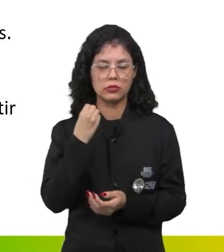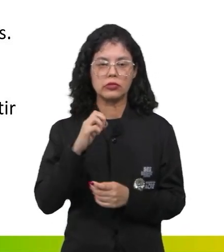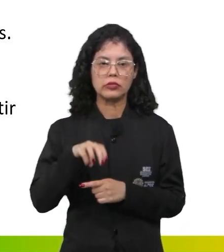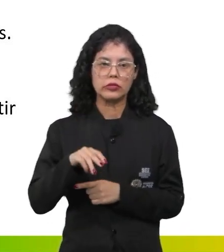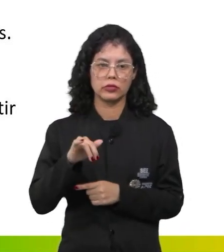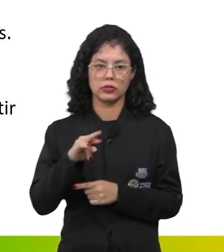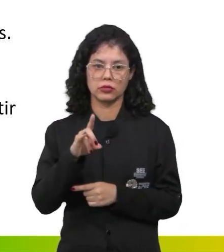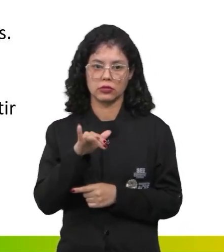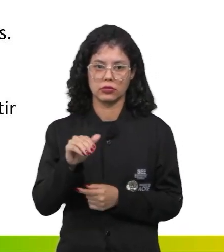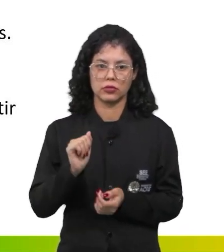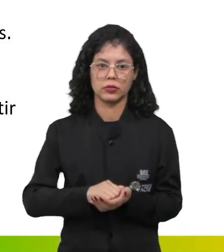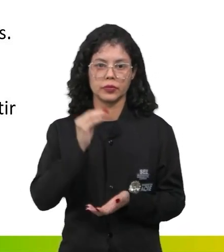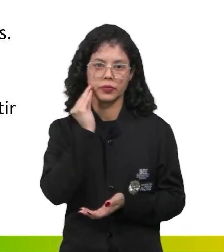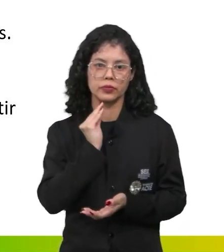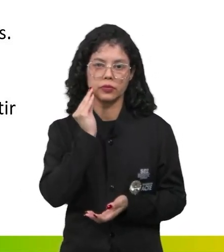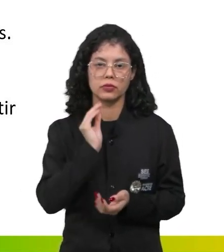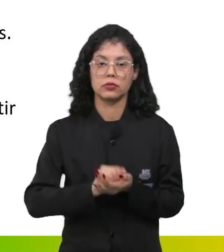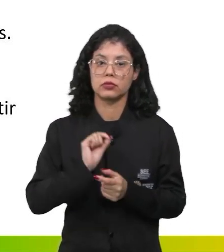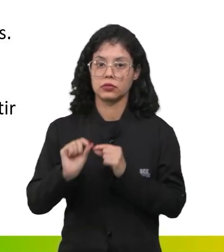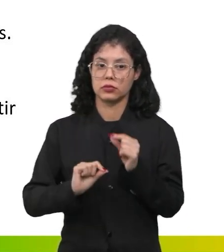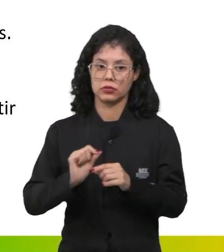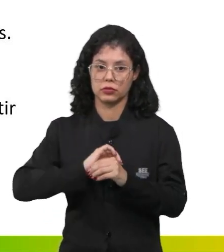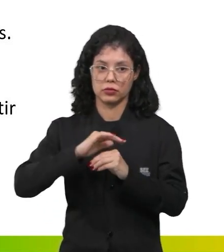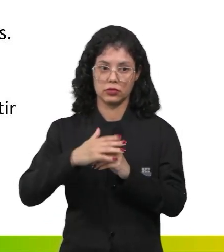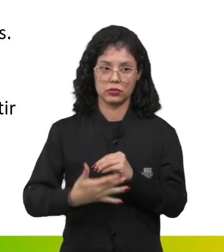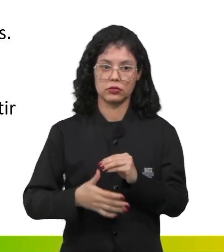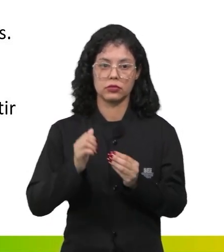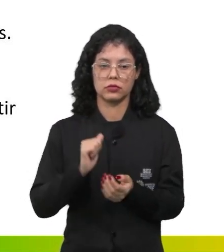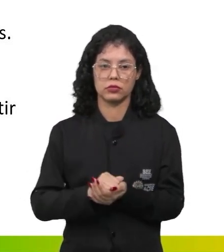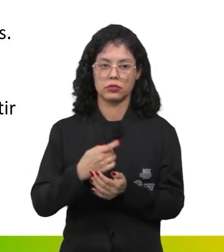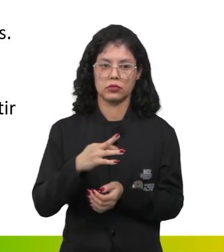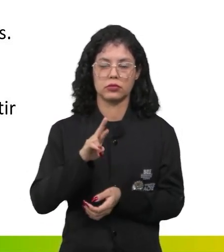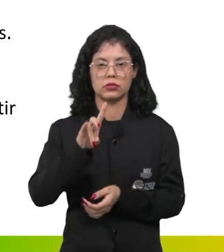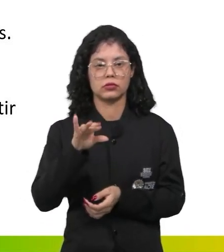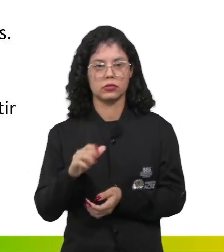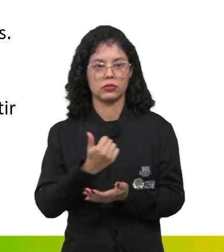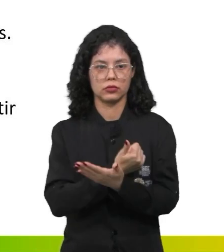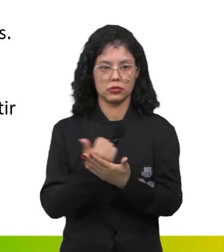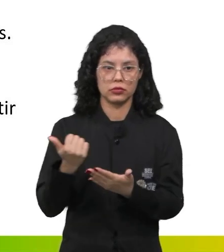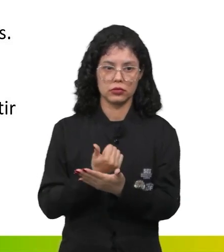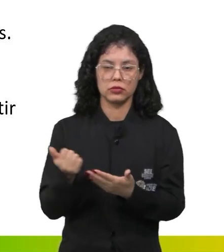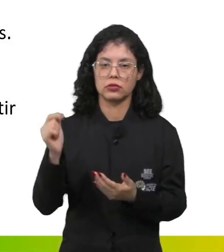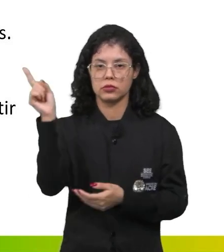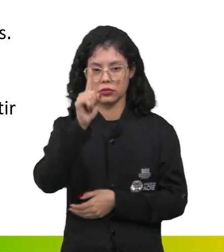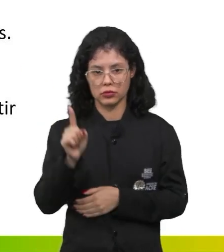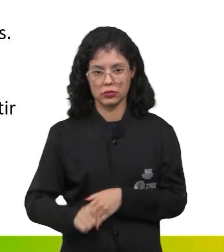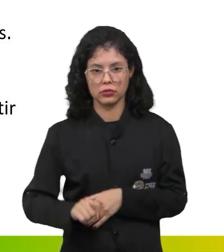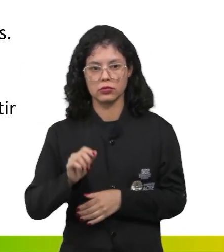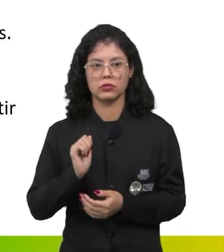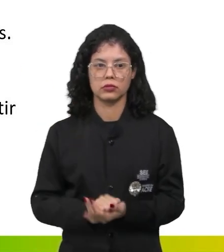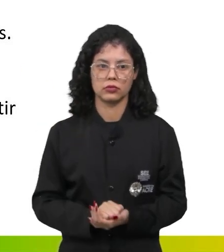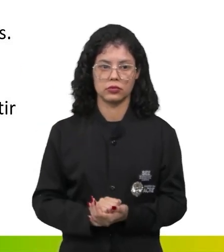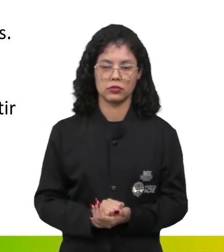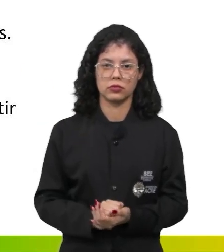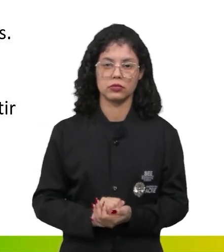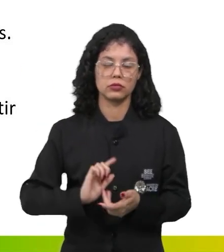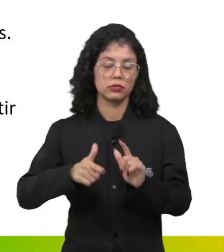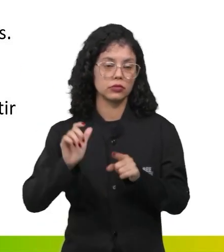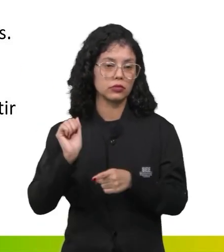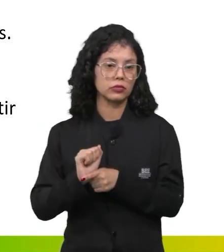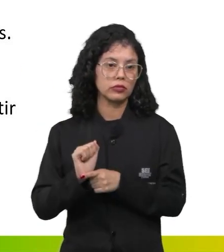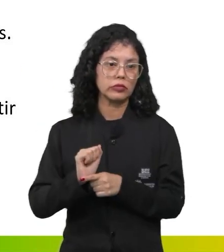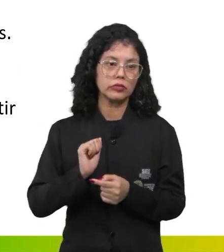experimento, Miller testou a hipótese de que, na atmosfera primitiva, com a ação dos raios, letra